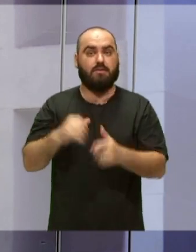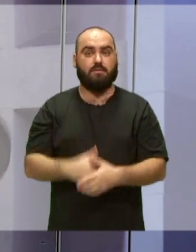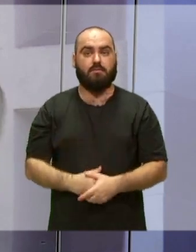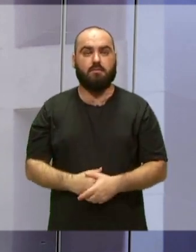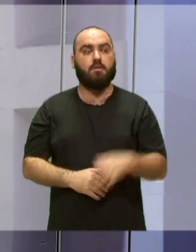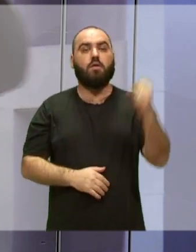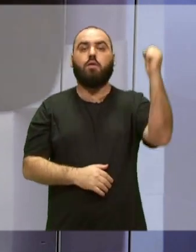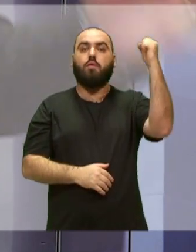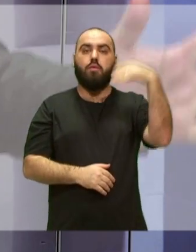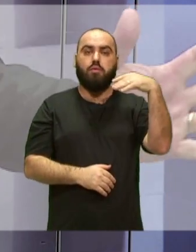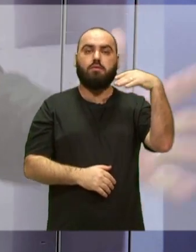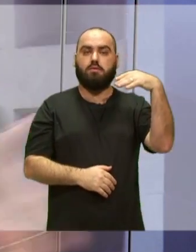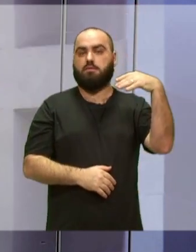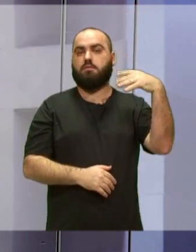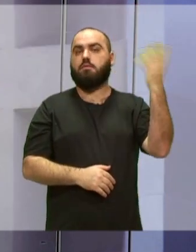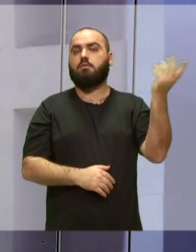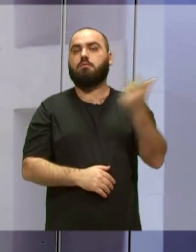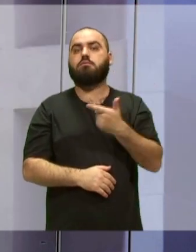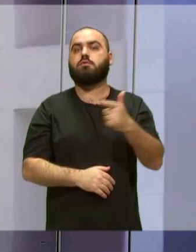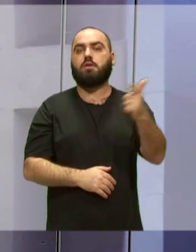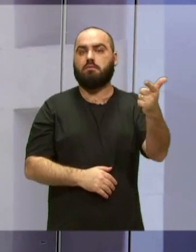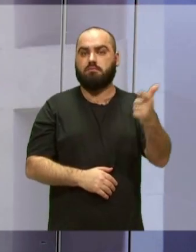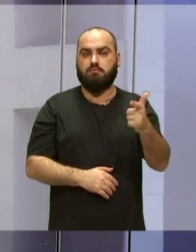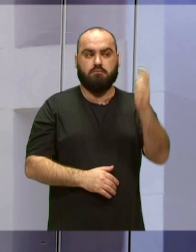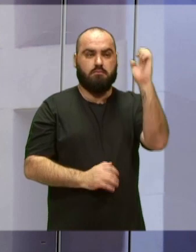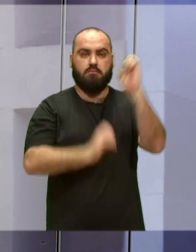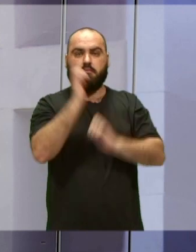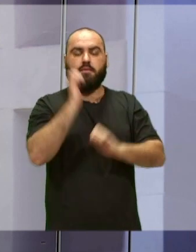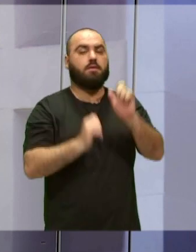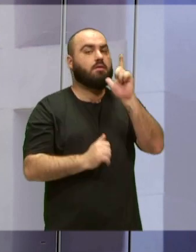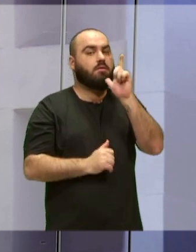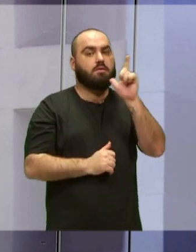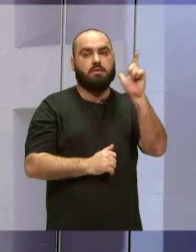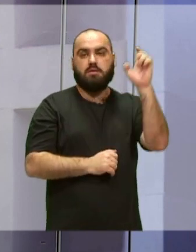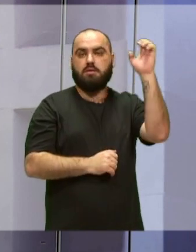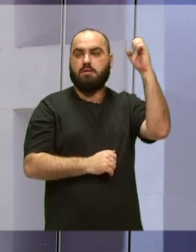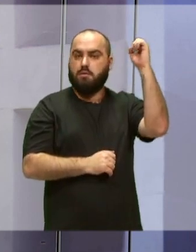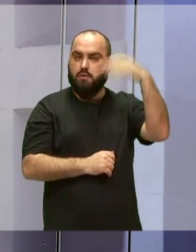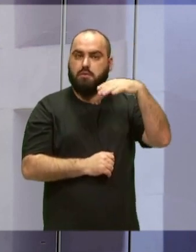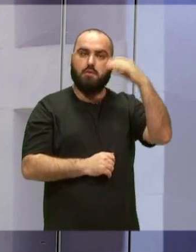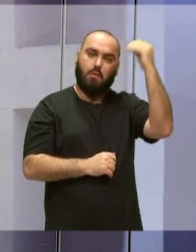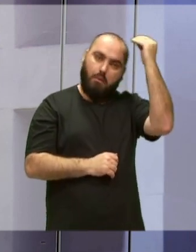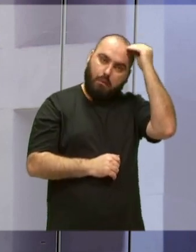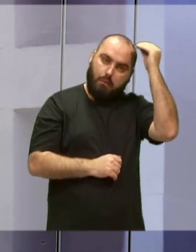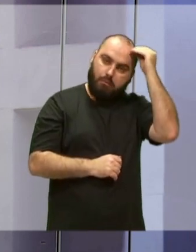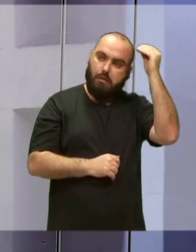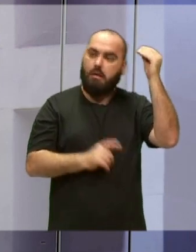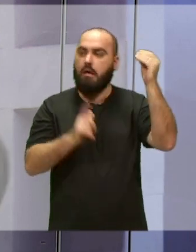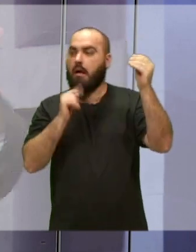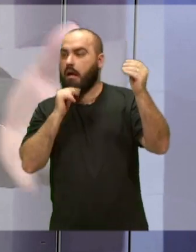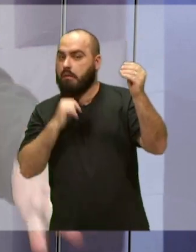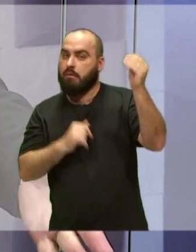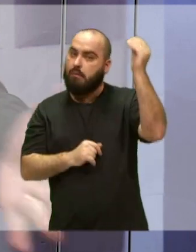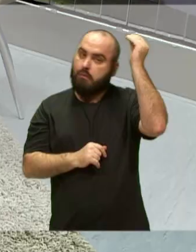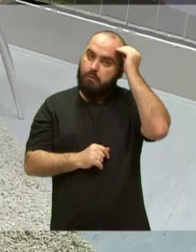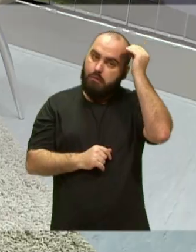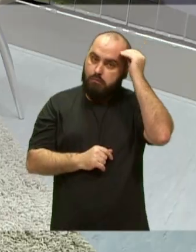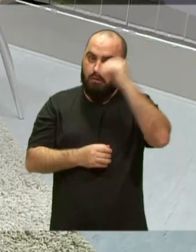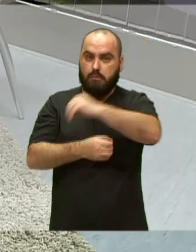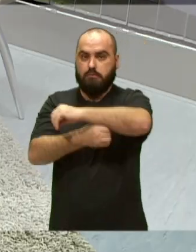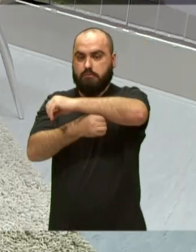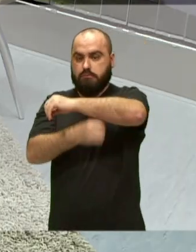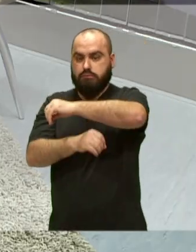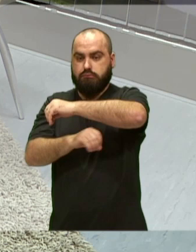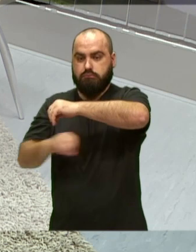luz aí da aquela brig Cira A Celes que é culpada e não sei quem é culpado não tem como botar esgoto por quê Porque o esgoto é